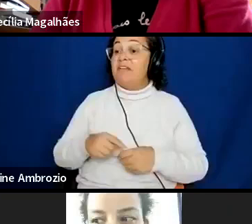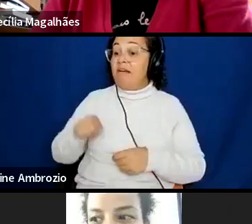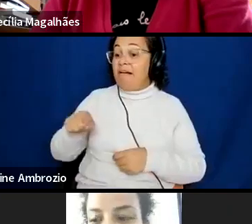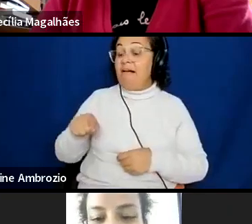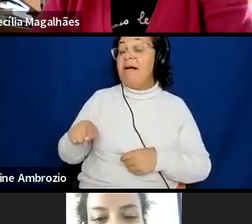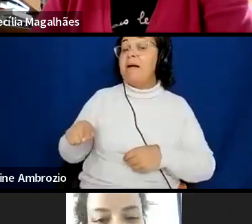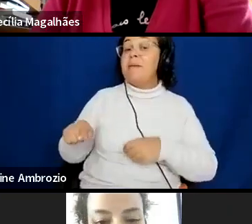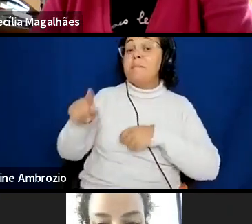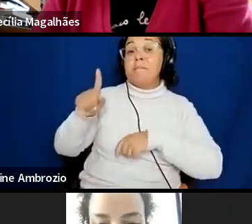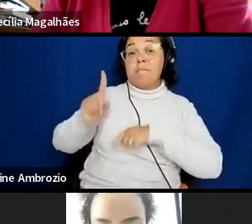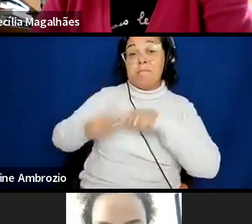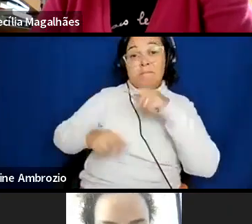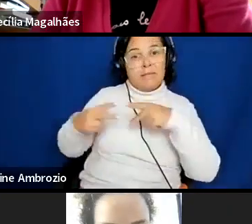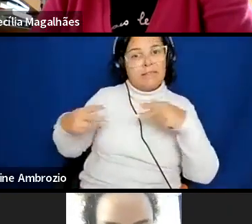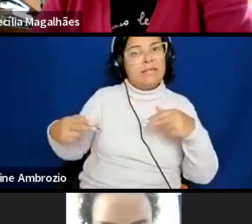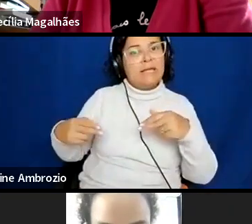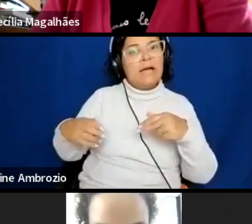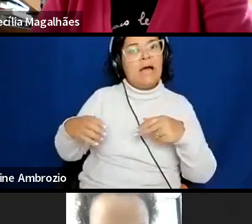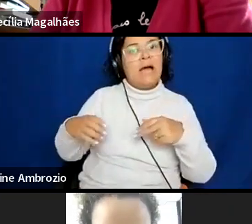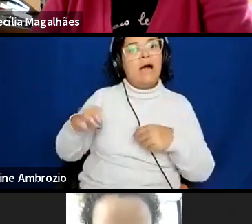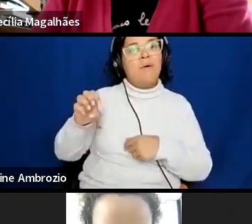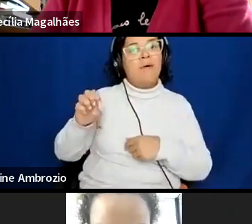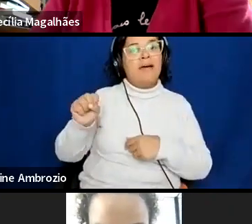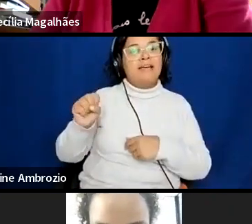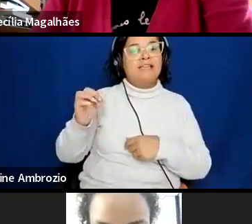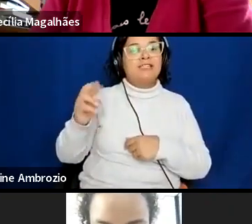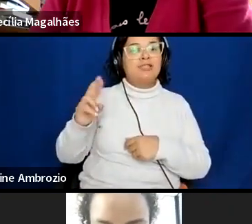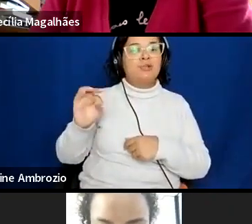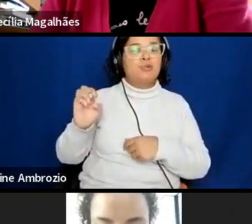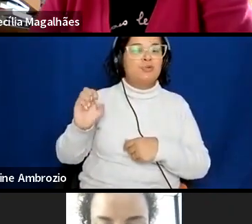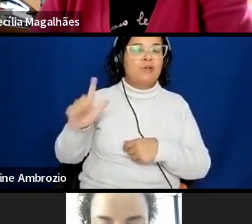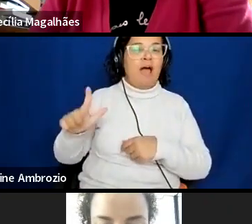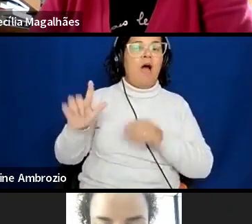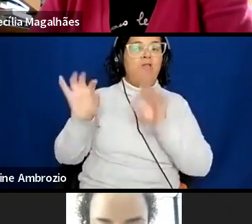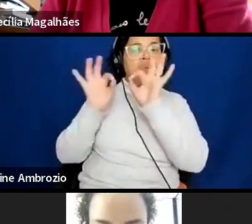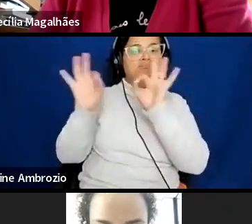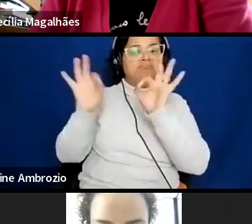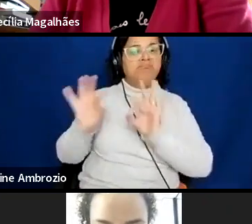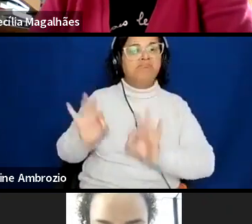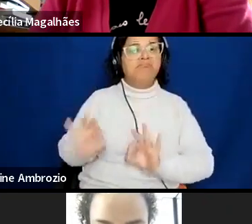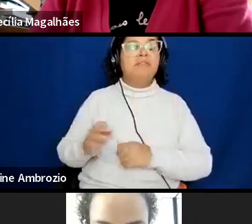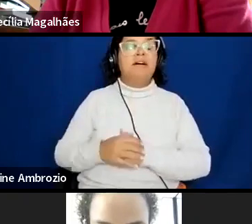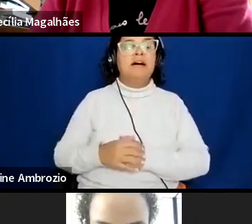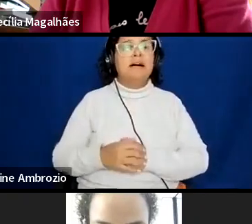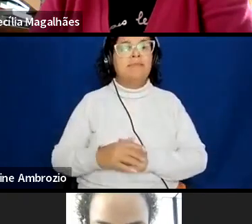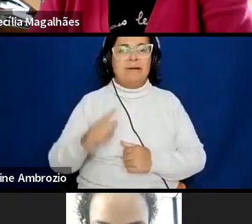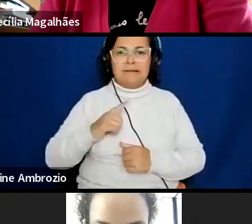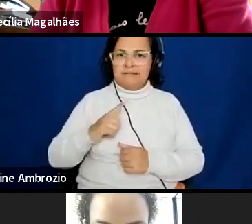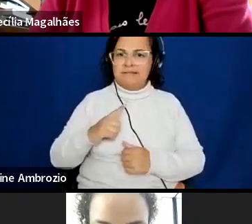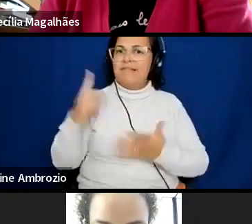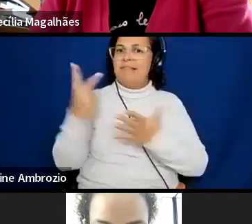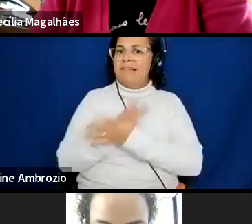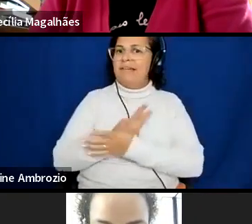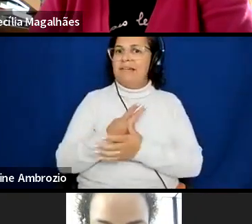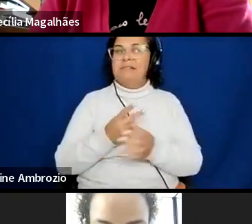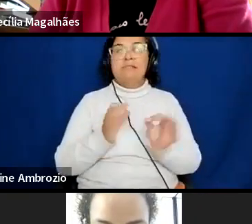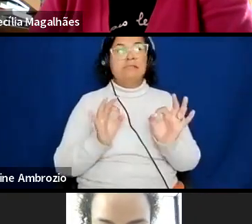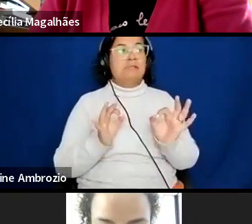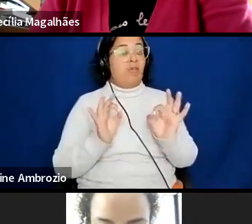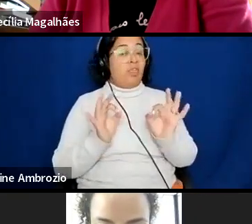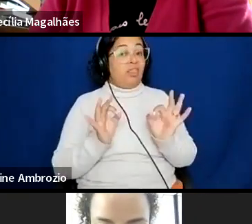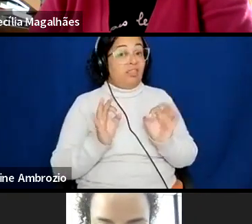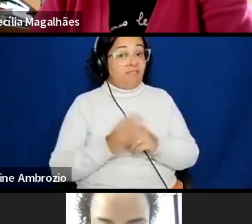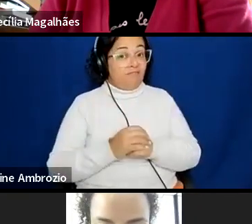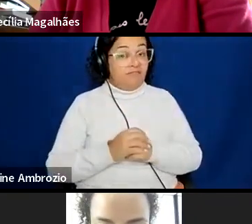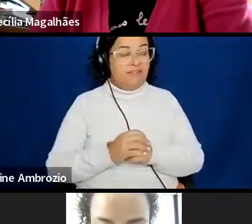porque vem com erros conceituais grotescos, né? Então, eu pergunto, diante de uma gestão